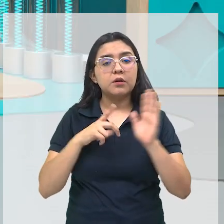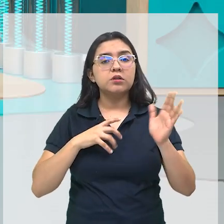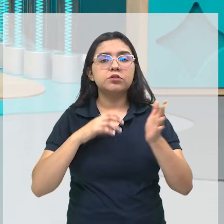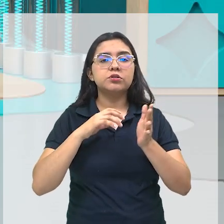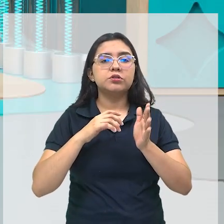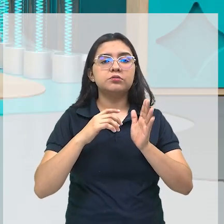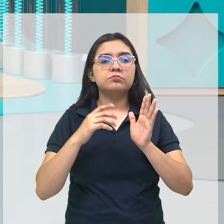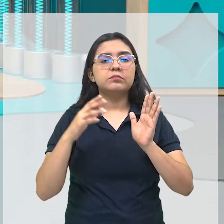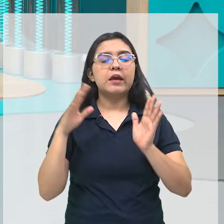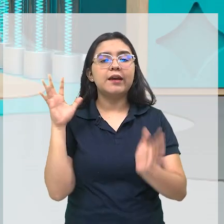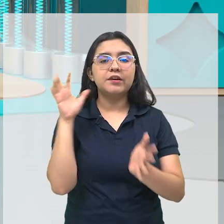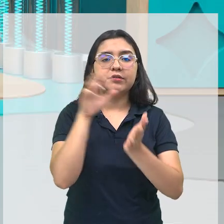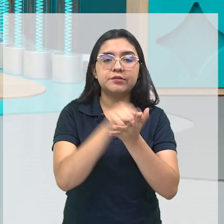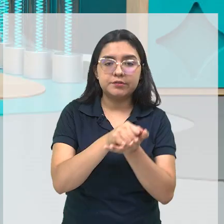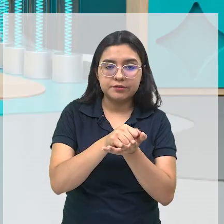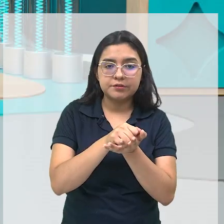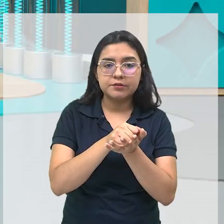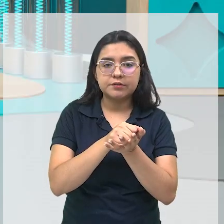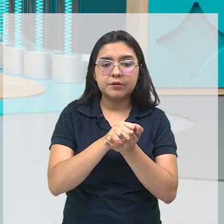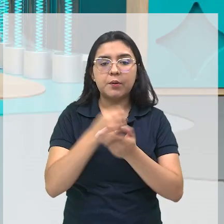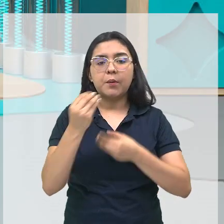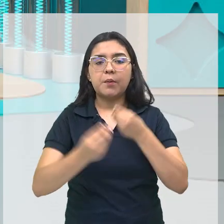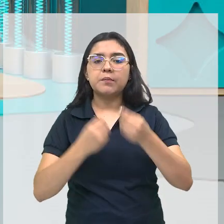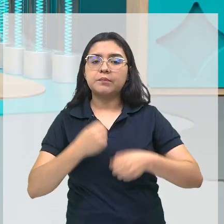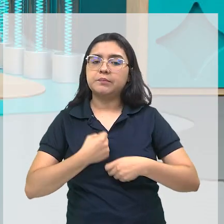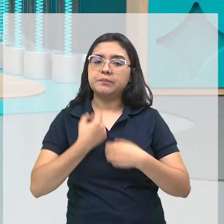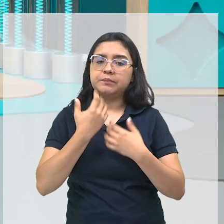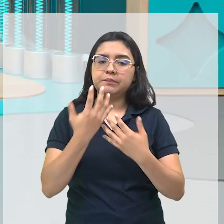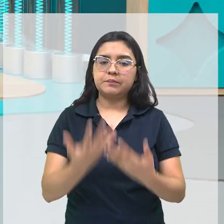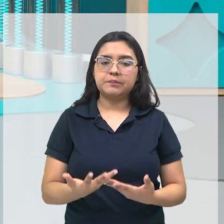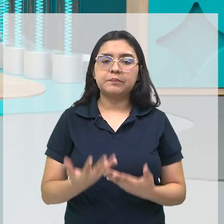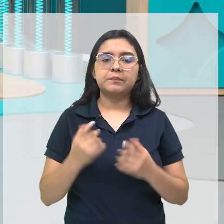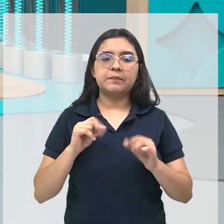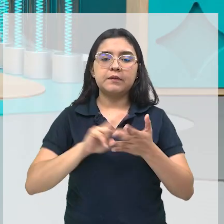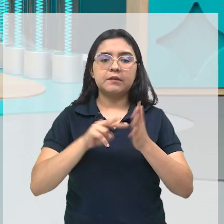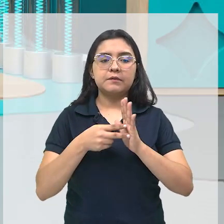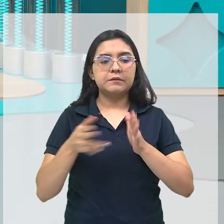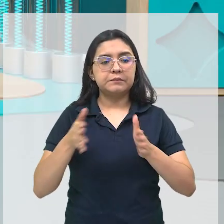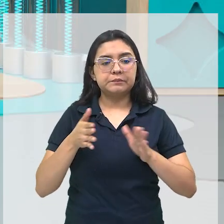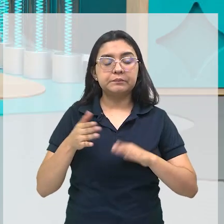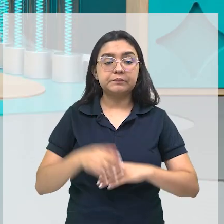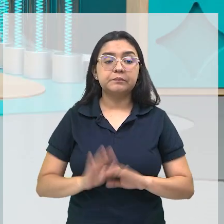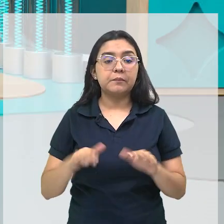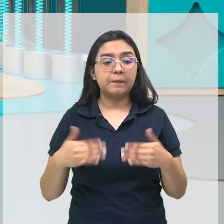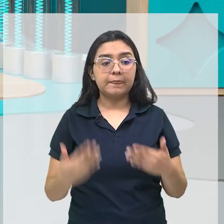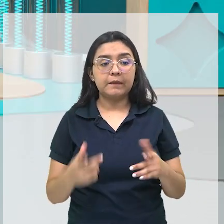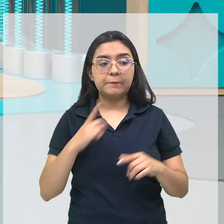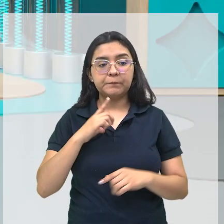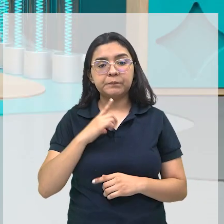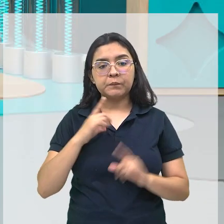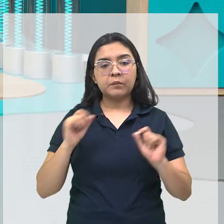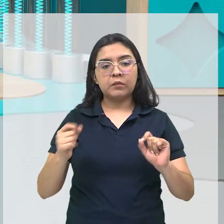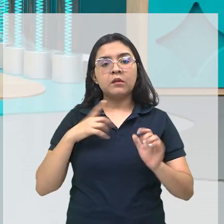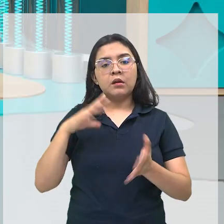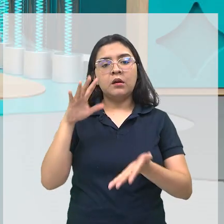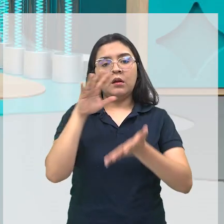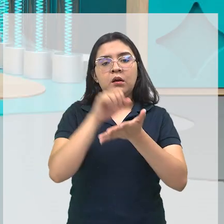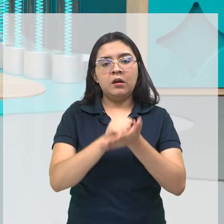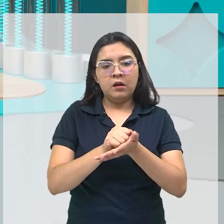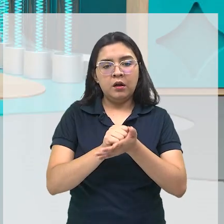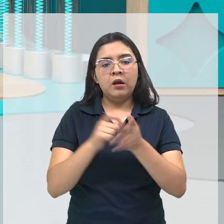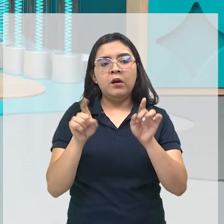o que essa manifestação do corpo estava significando naquele momento. E aí a gente tem esse registro, aí,